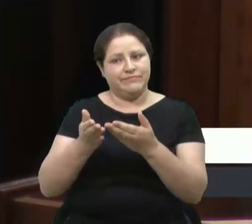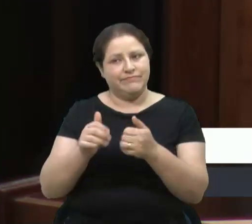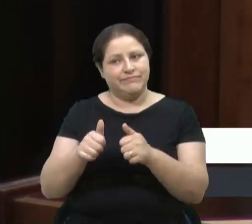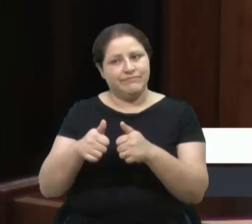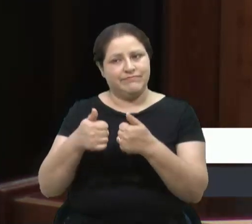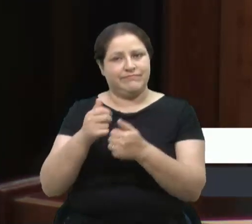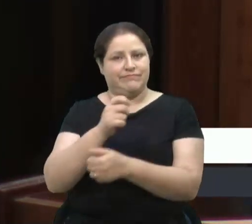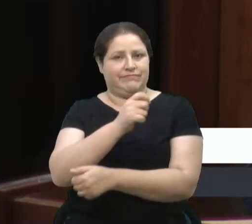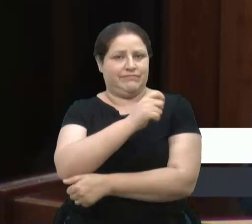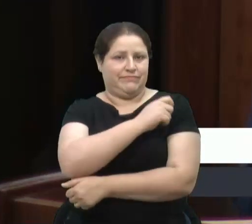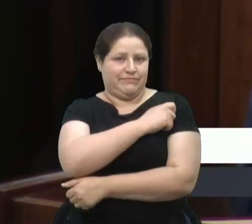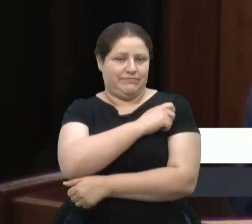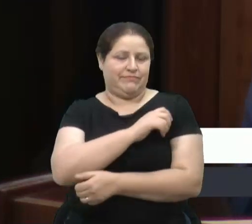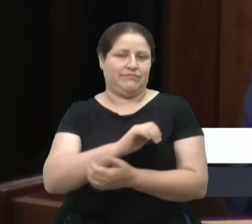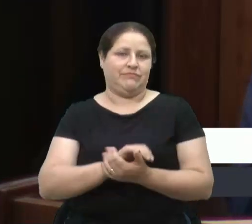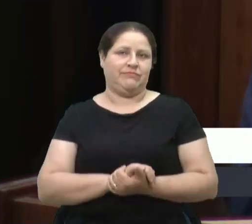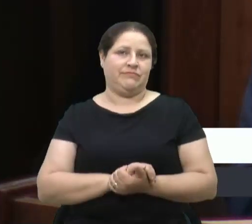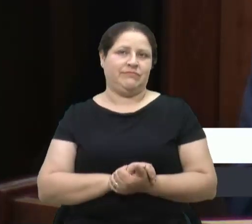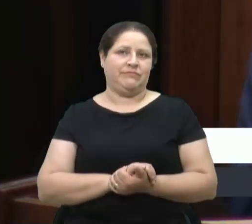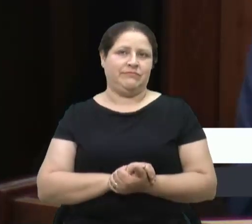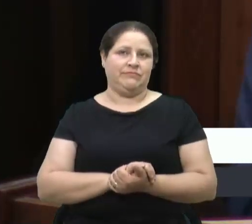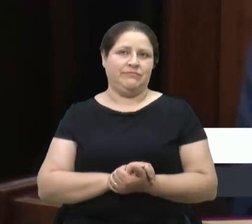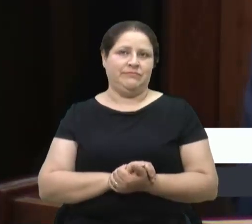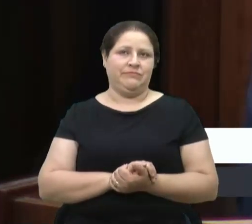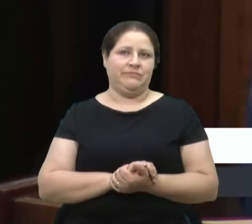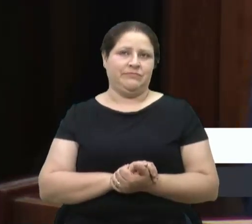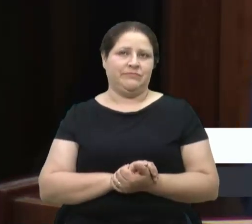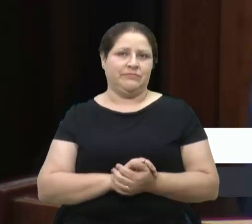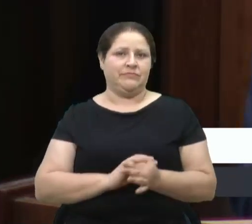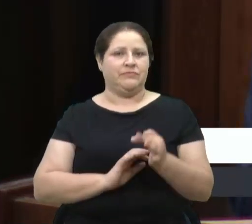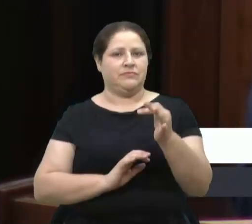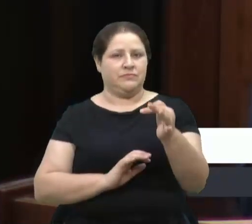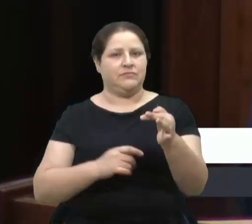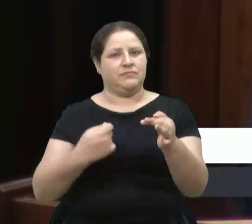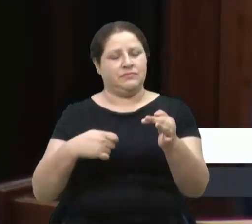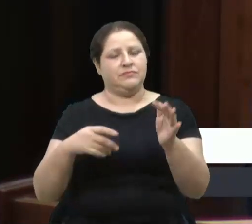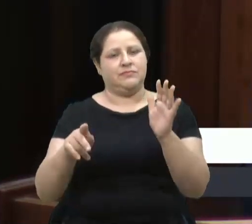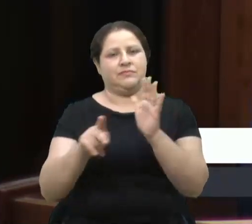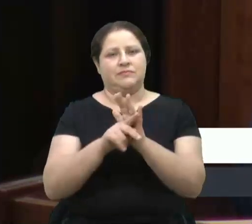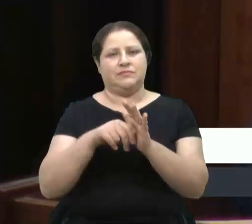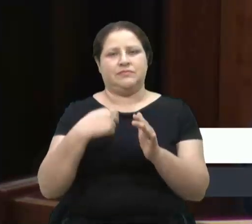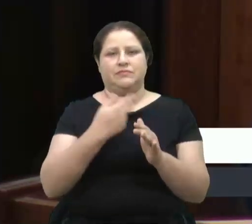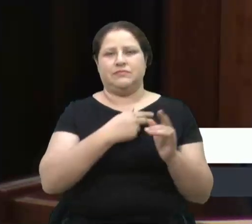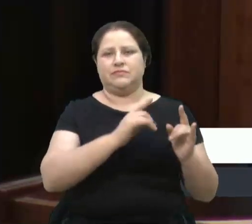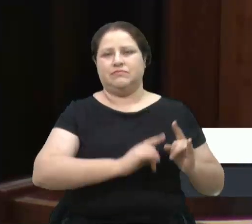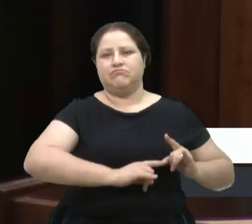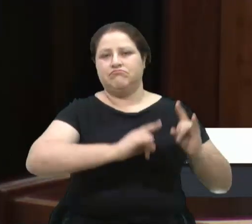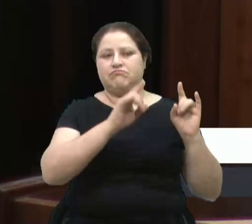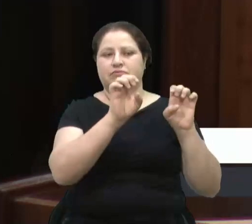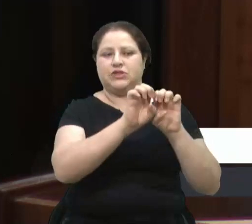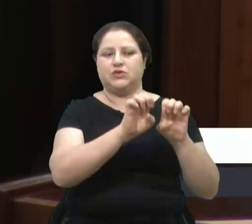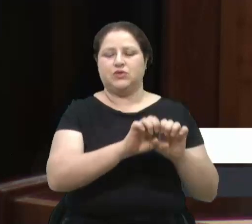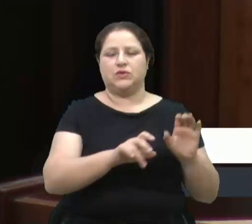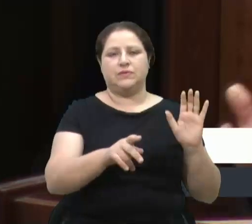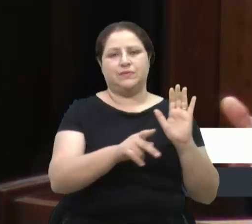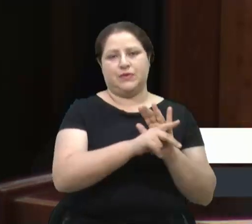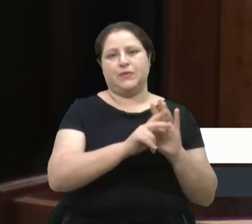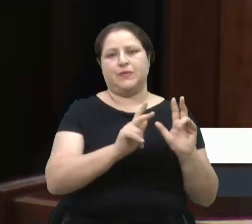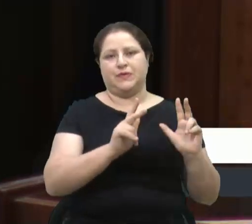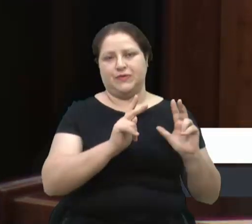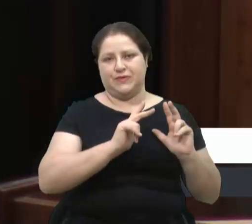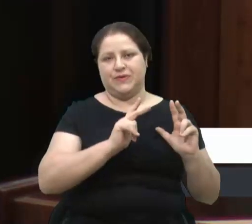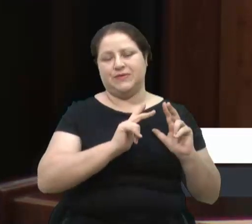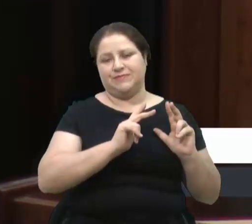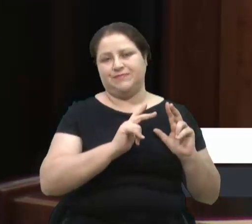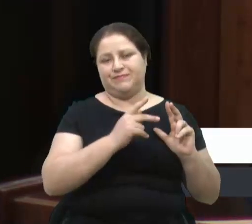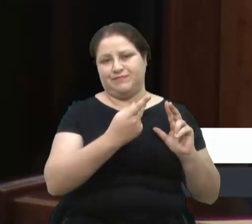precisamos daqui a pouco ter o prédio próprio a estrutura própria ou para a escola fica